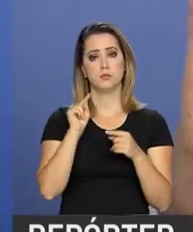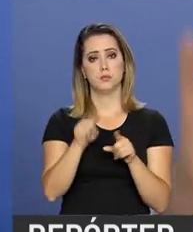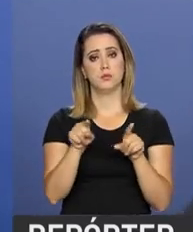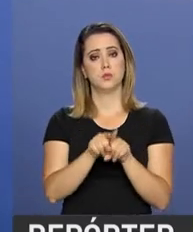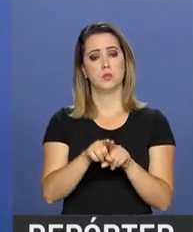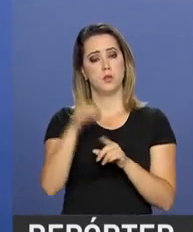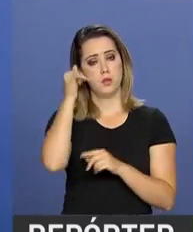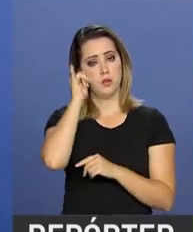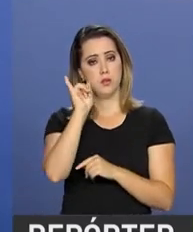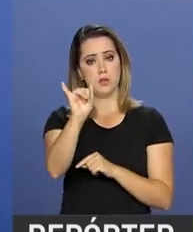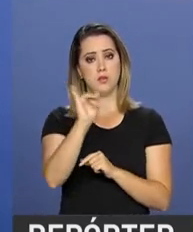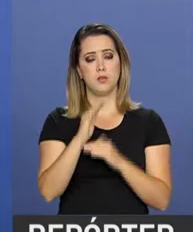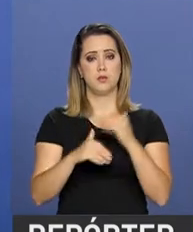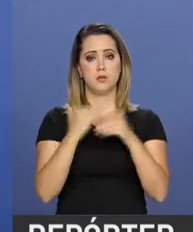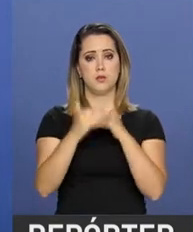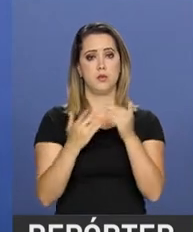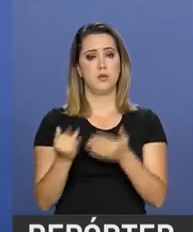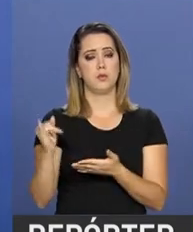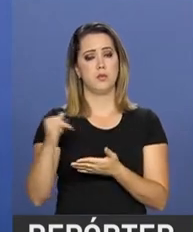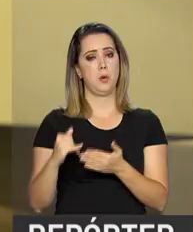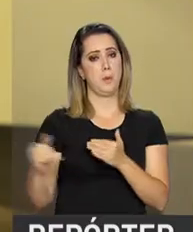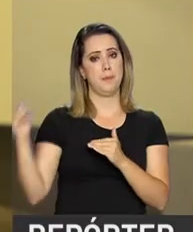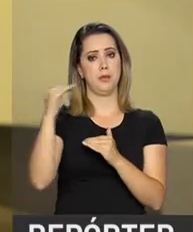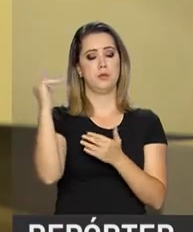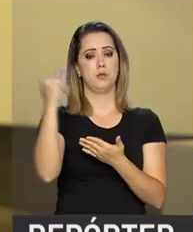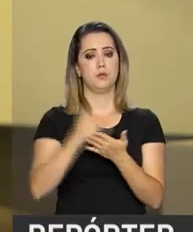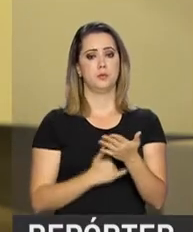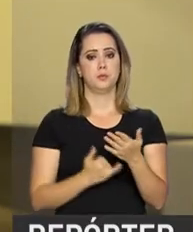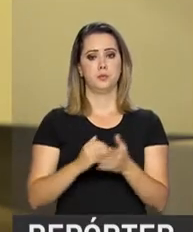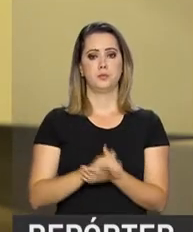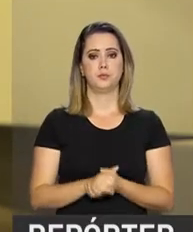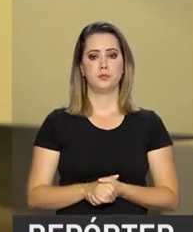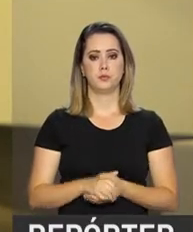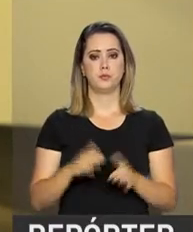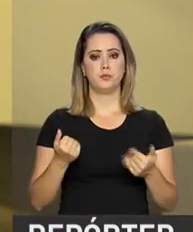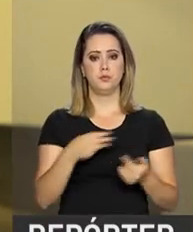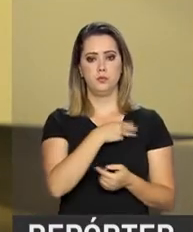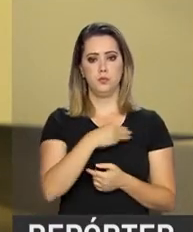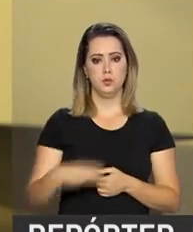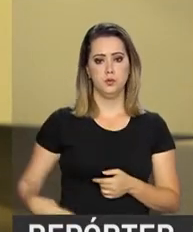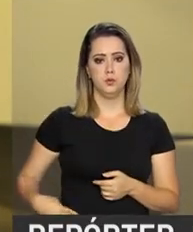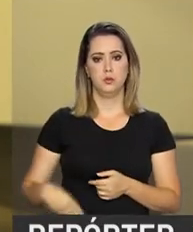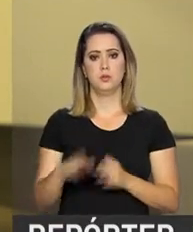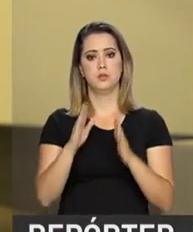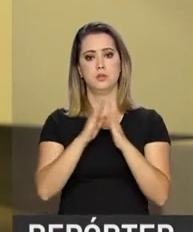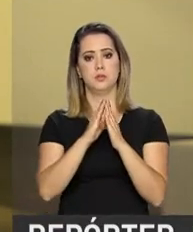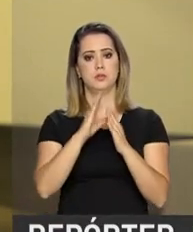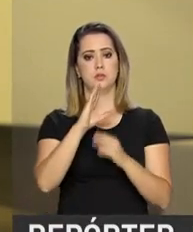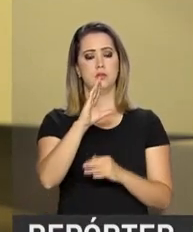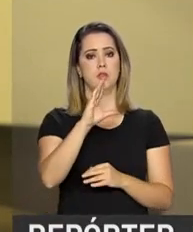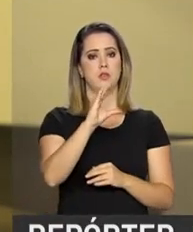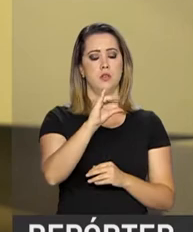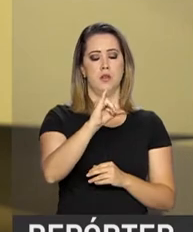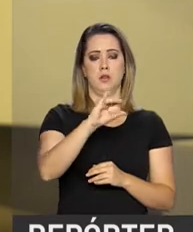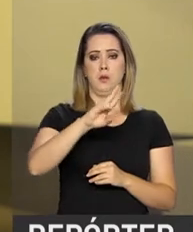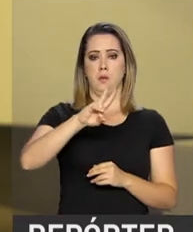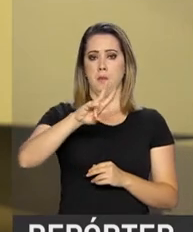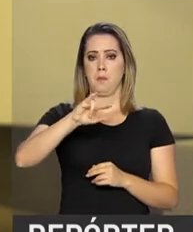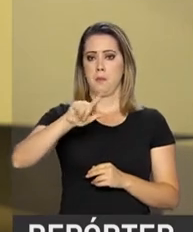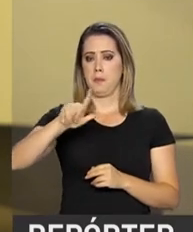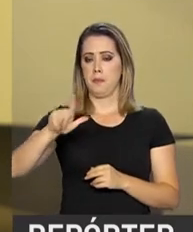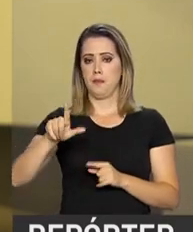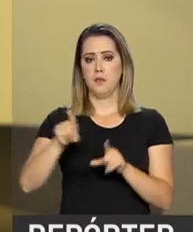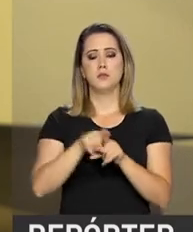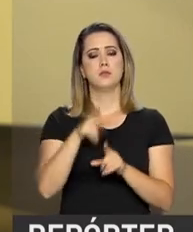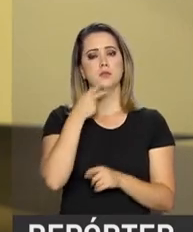evitando se ao método de tributos é um grande momento para o ministro da casa civil eliseu padilha as medidas para equilibrar as contas